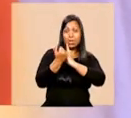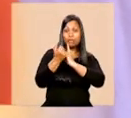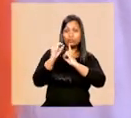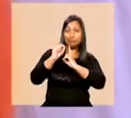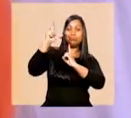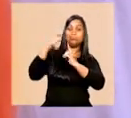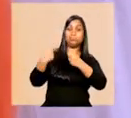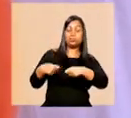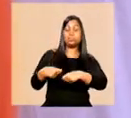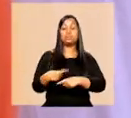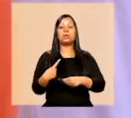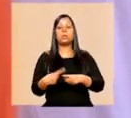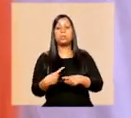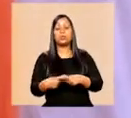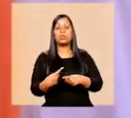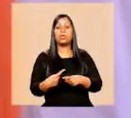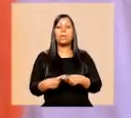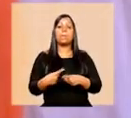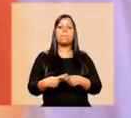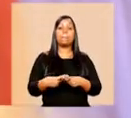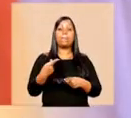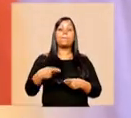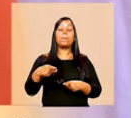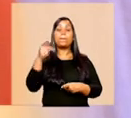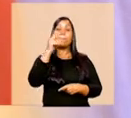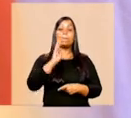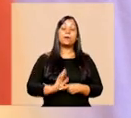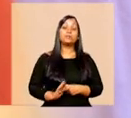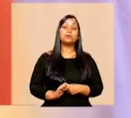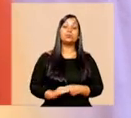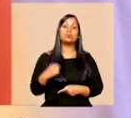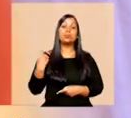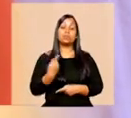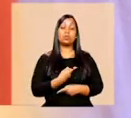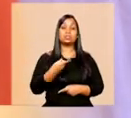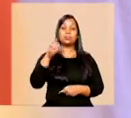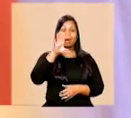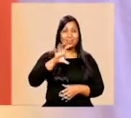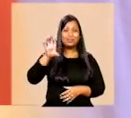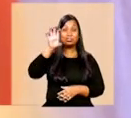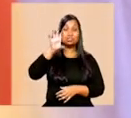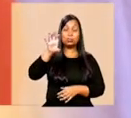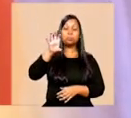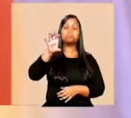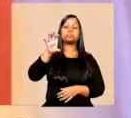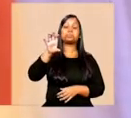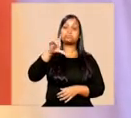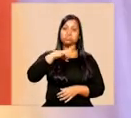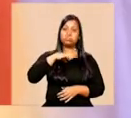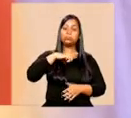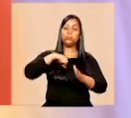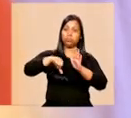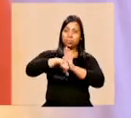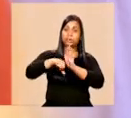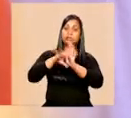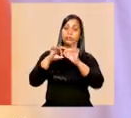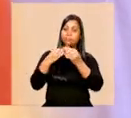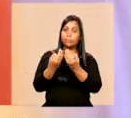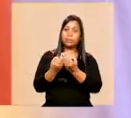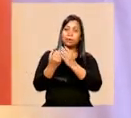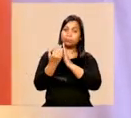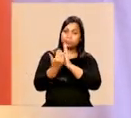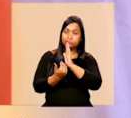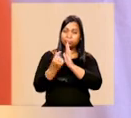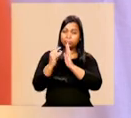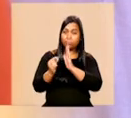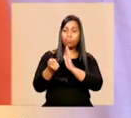Porque você vê que é uma estabilização Brasil, né? Nós, aqui na nossa região, temos uma negativa familiar